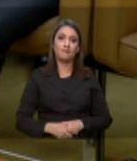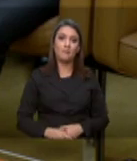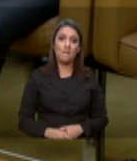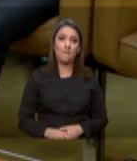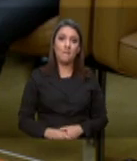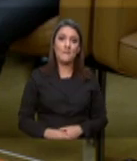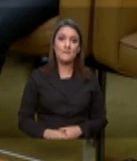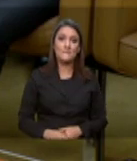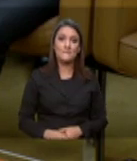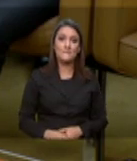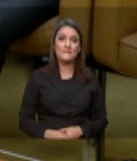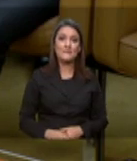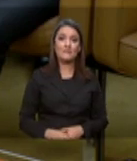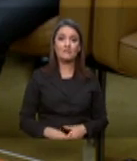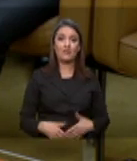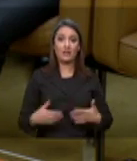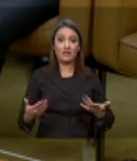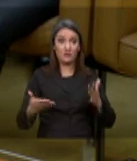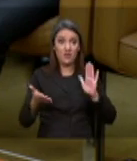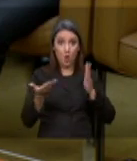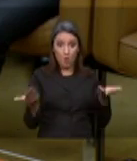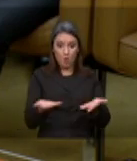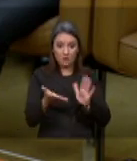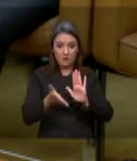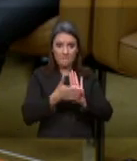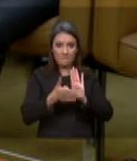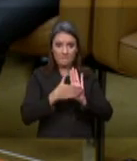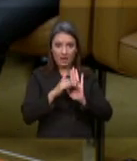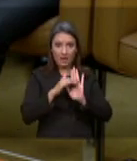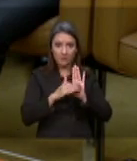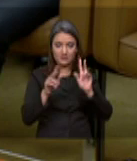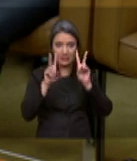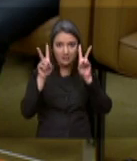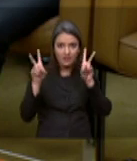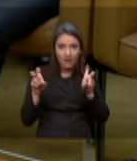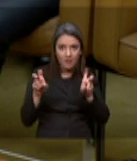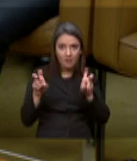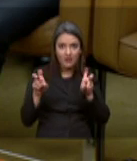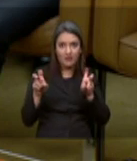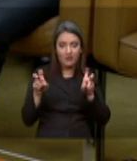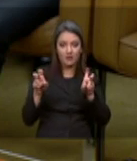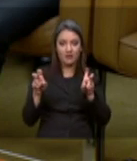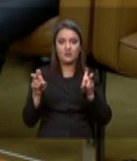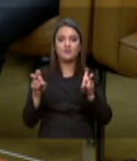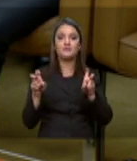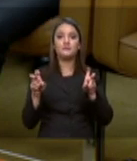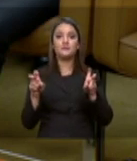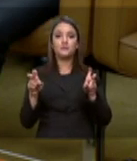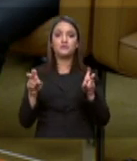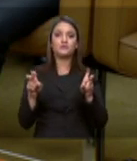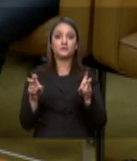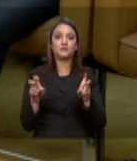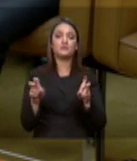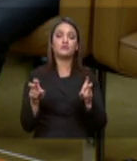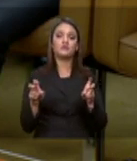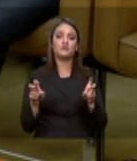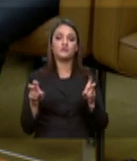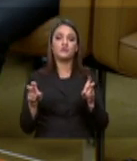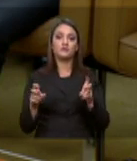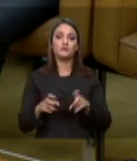e esta pauta hoje, verde, ela é